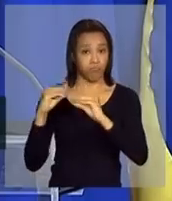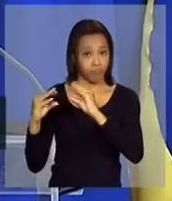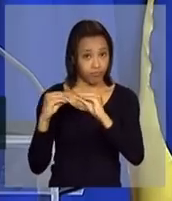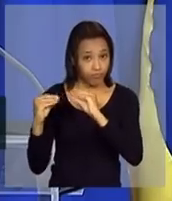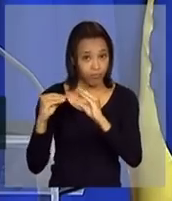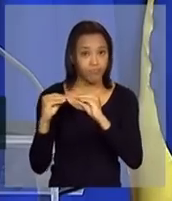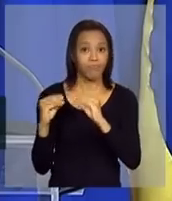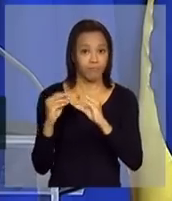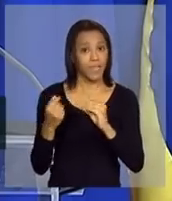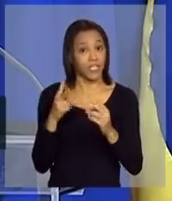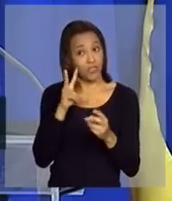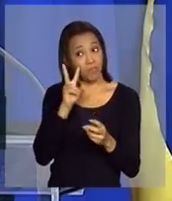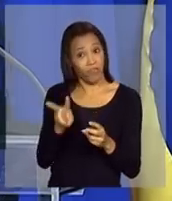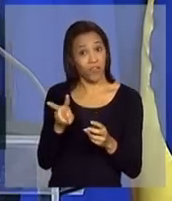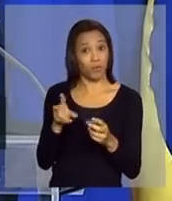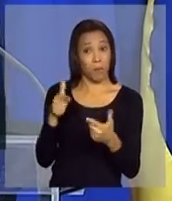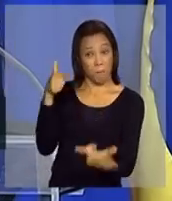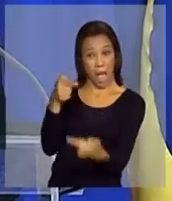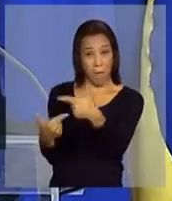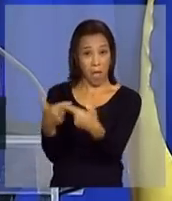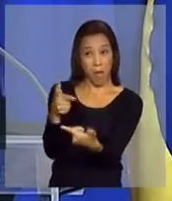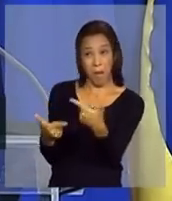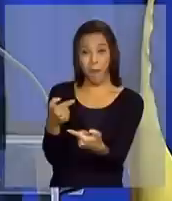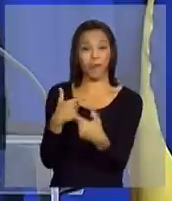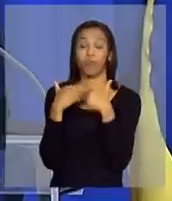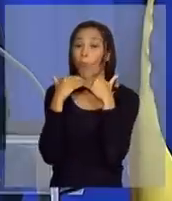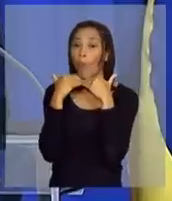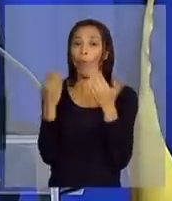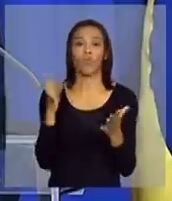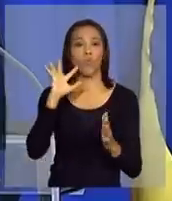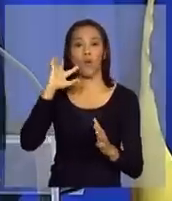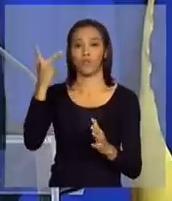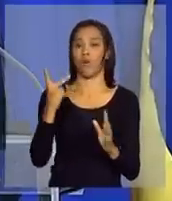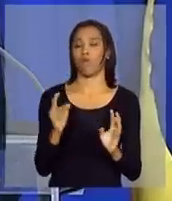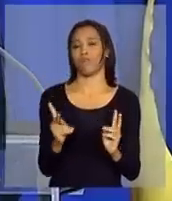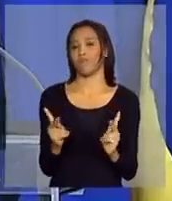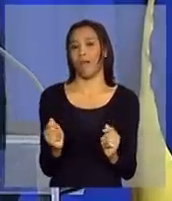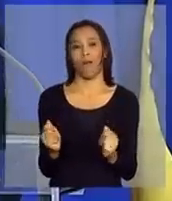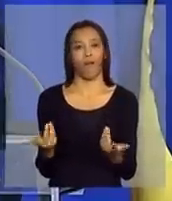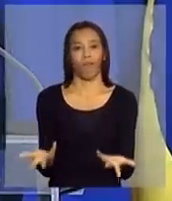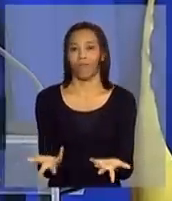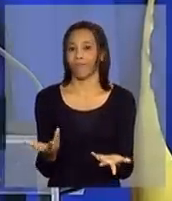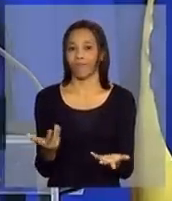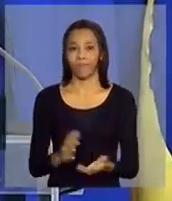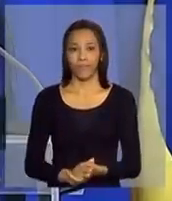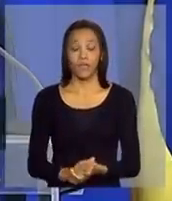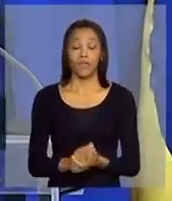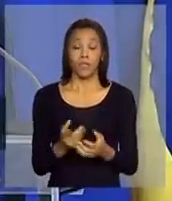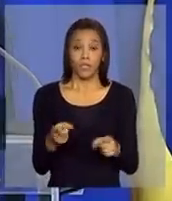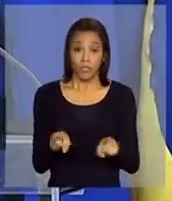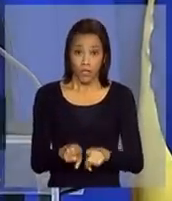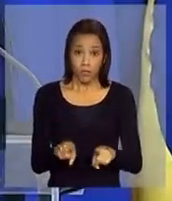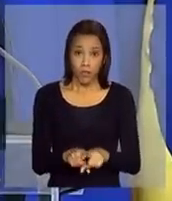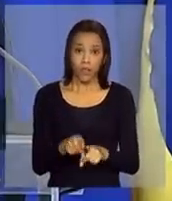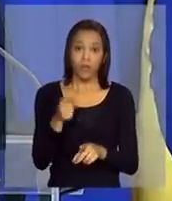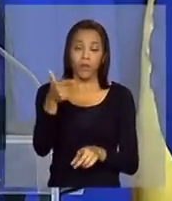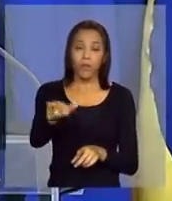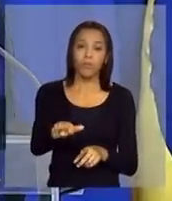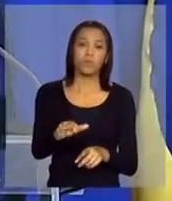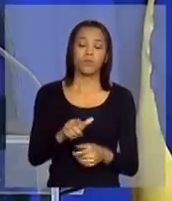já que através do conflito armado você não chegará a um acordo. Ao mesmo tempo, no caso